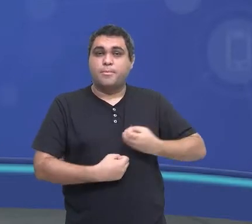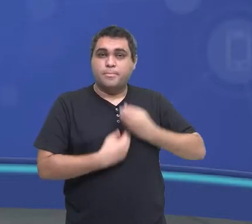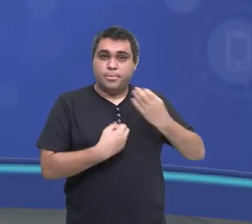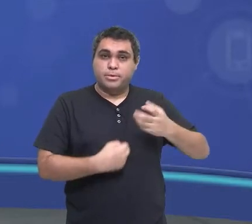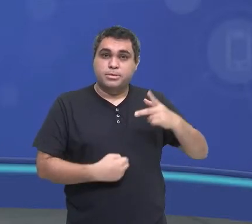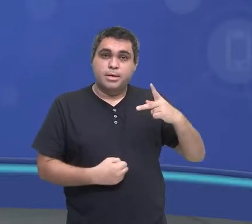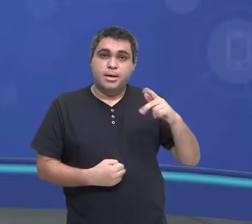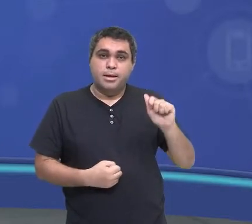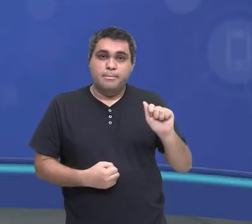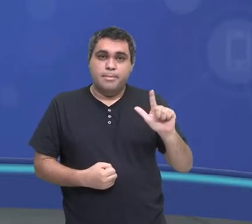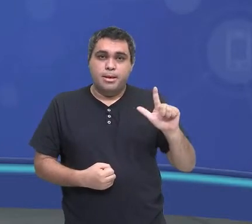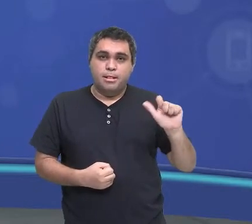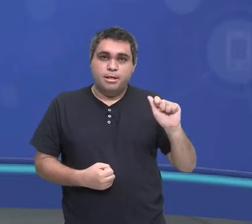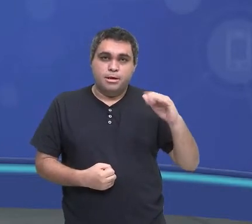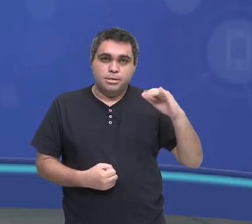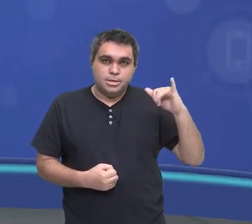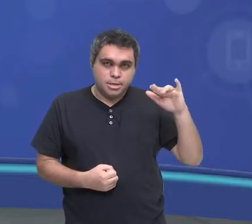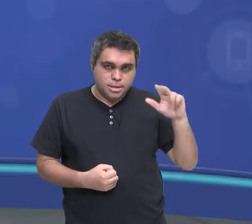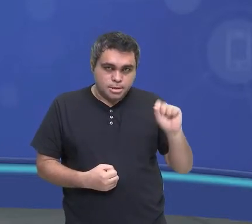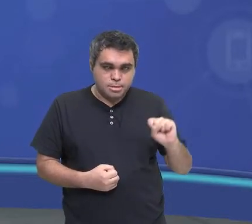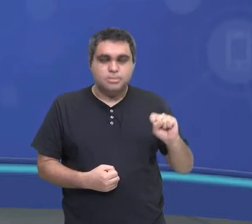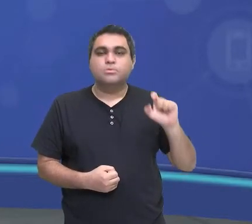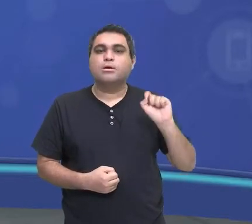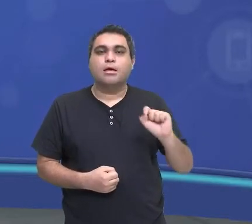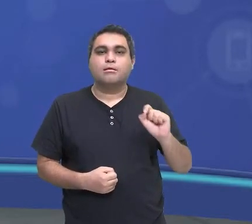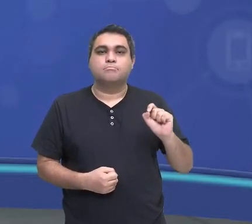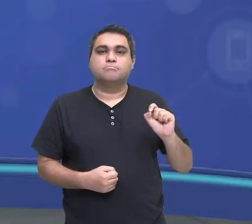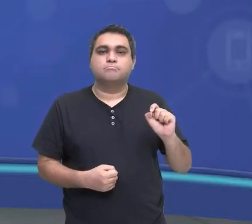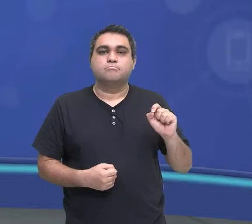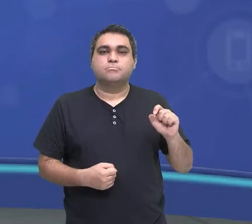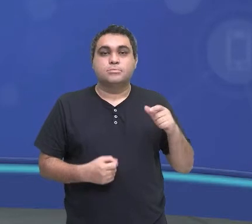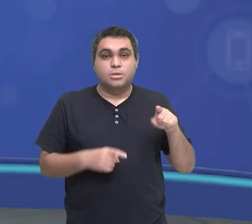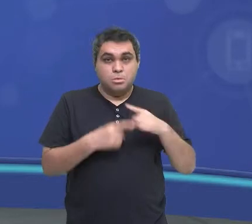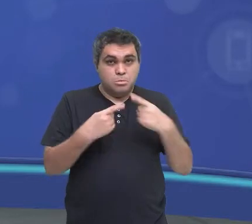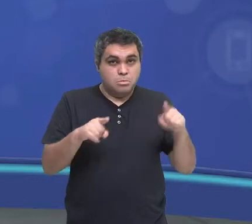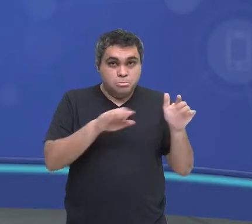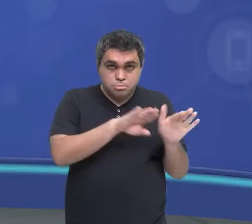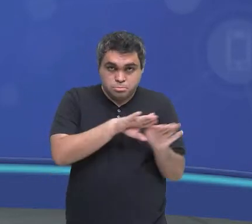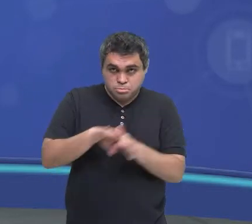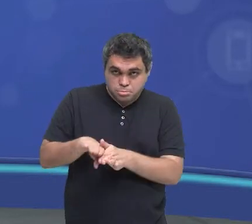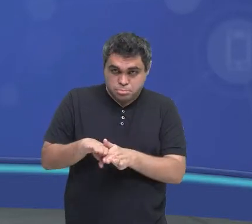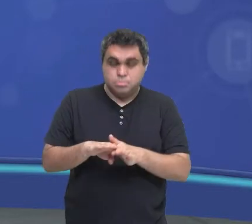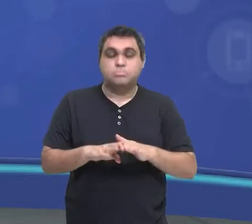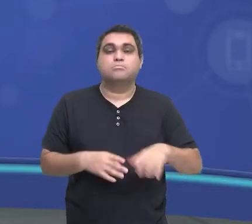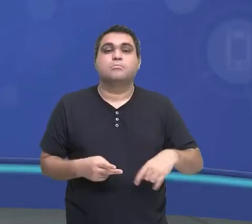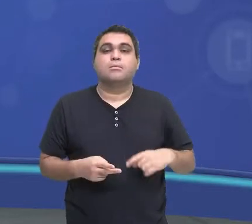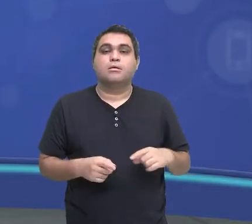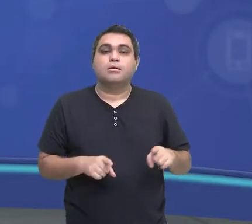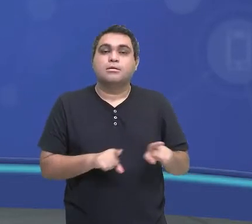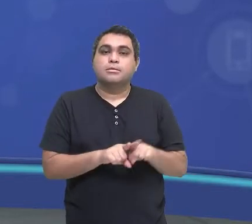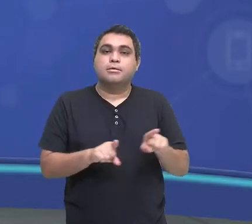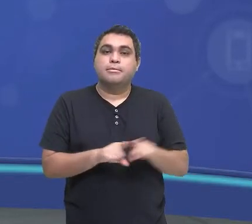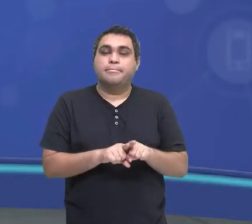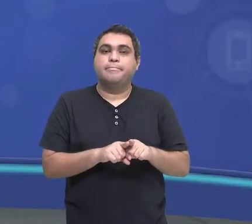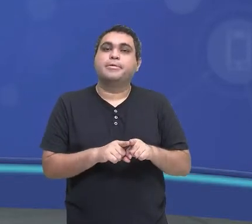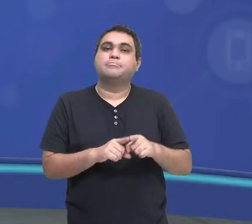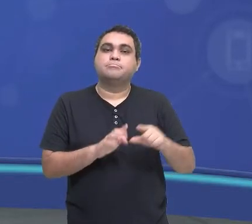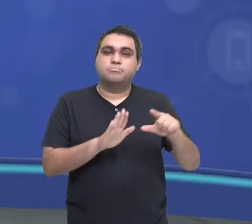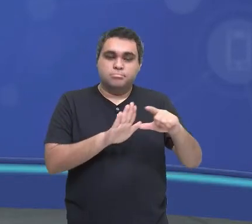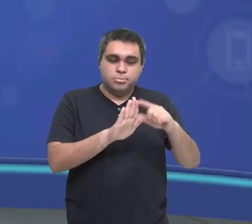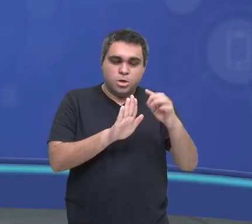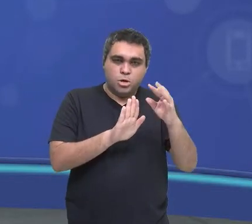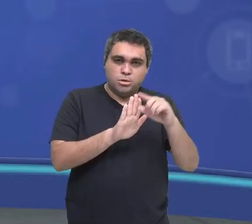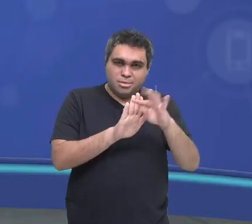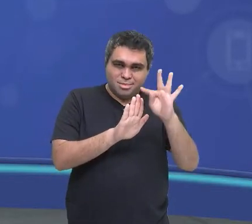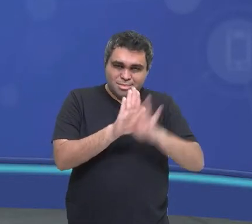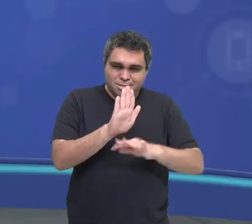poesias palacianas, olha só, elas vão separar a música, como eu falei, o humanismo trouxe uma poesia de versos mais elaborados